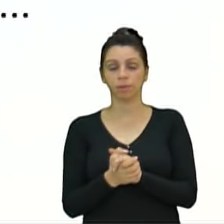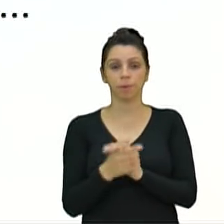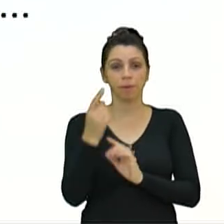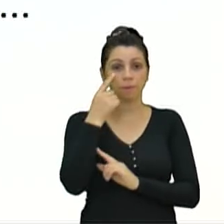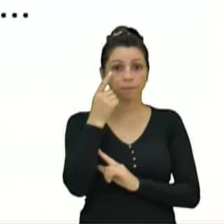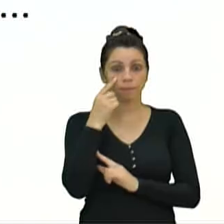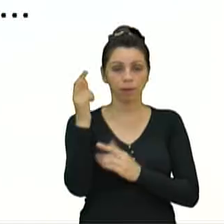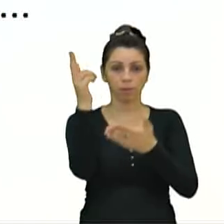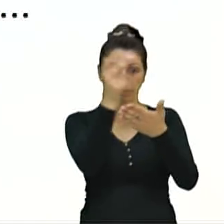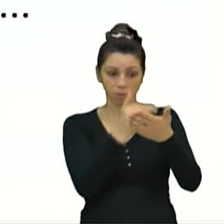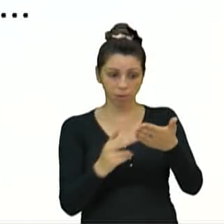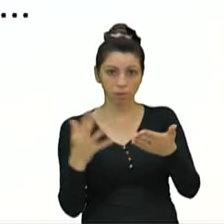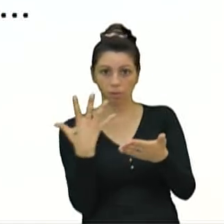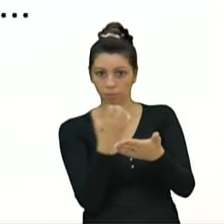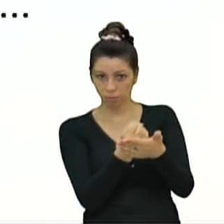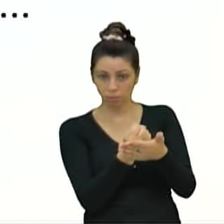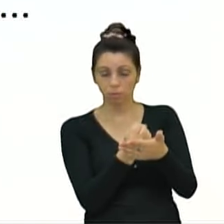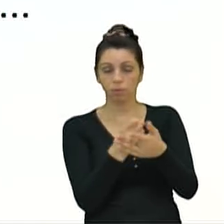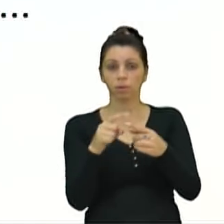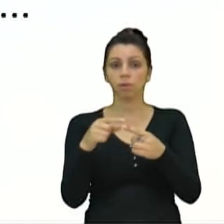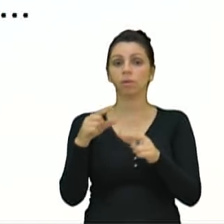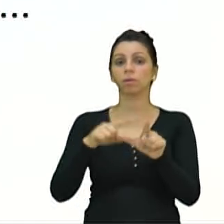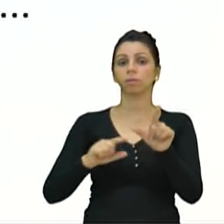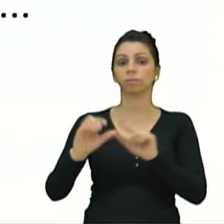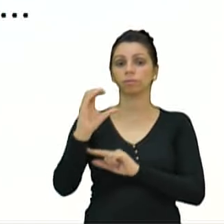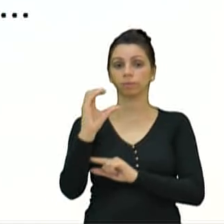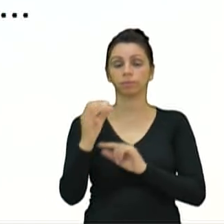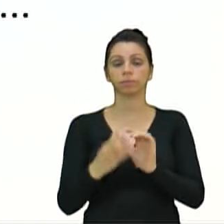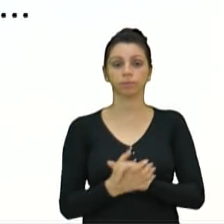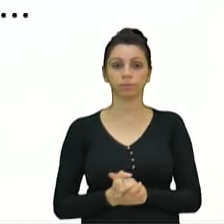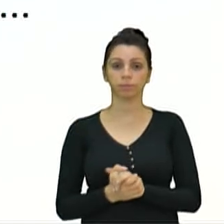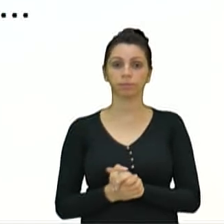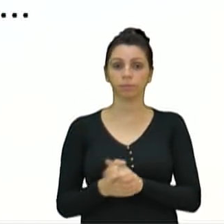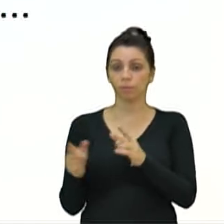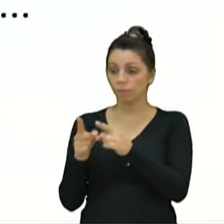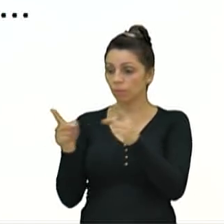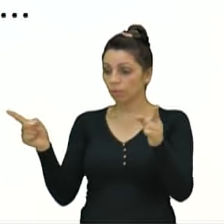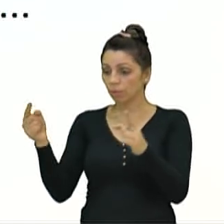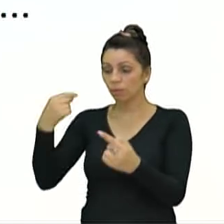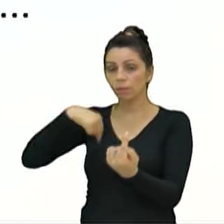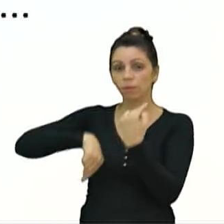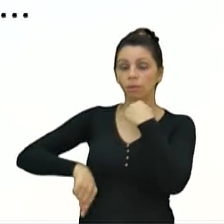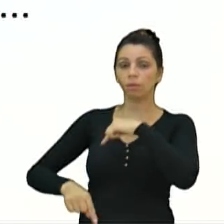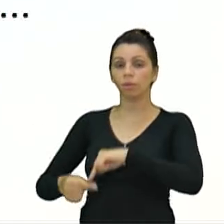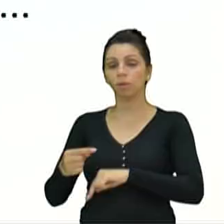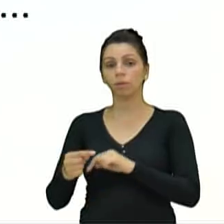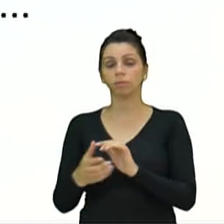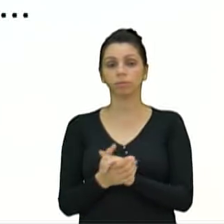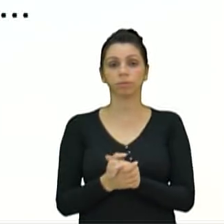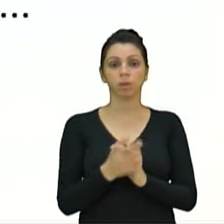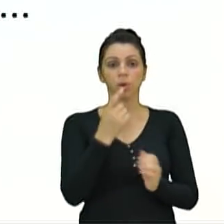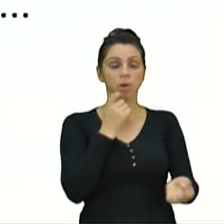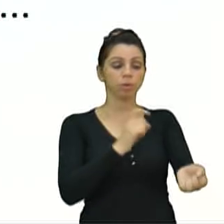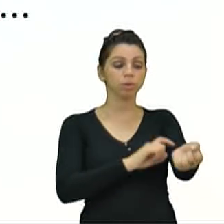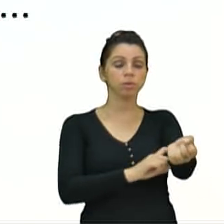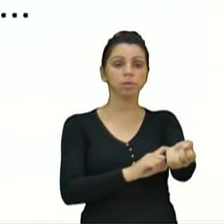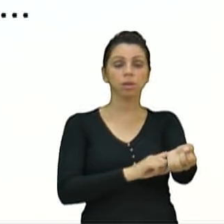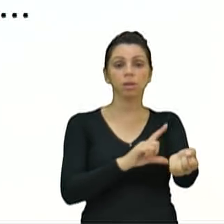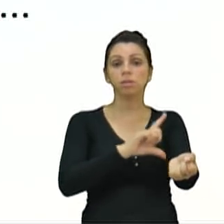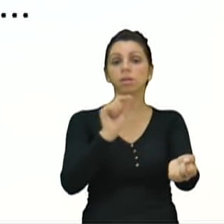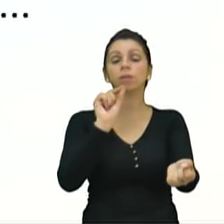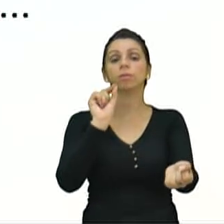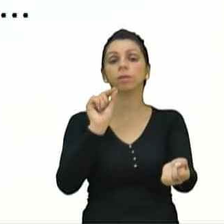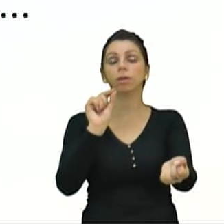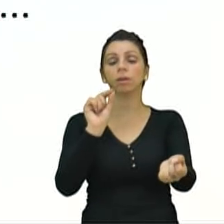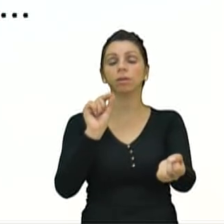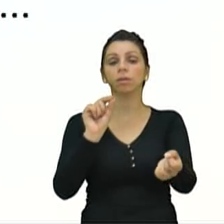que você anotou. E na C, na grande circulação, o sangue vai às diversas partes do